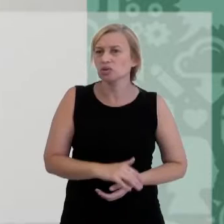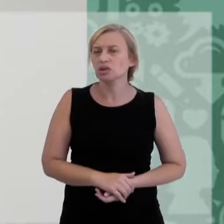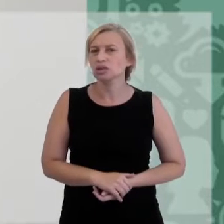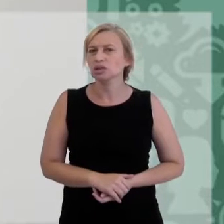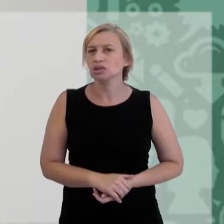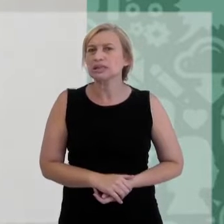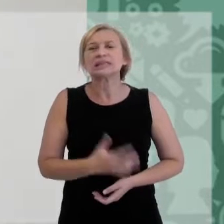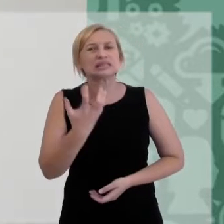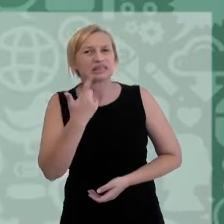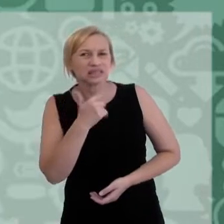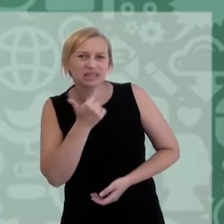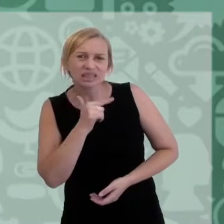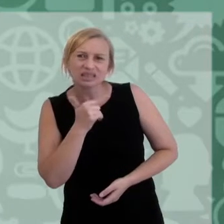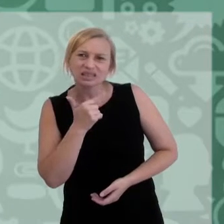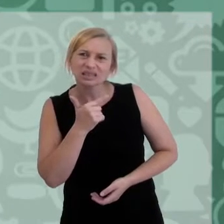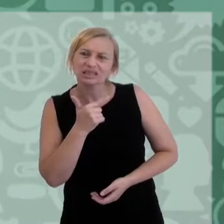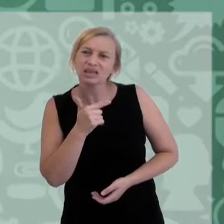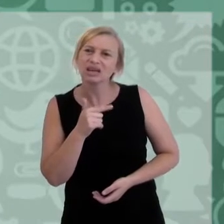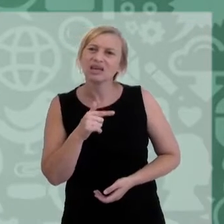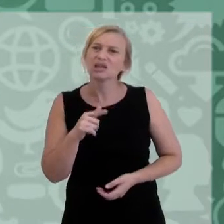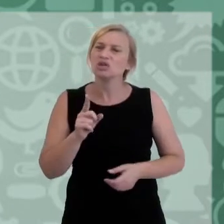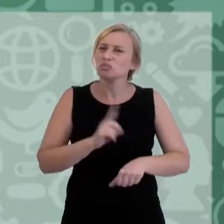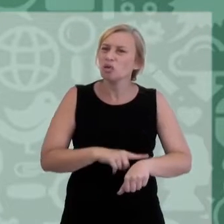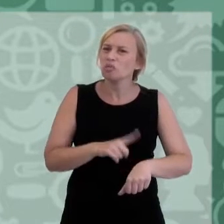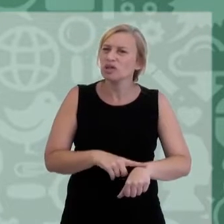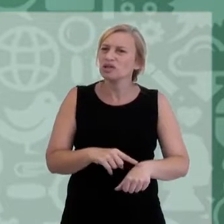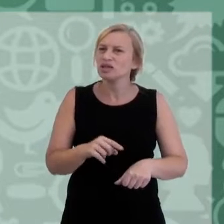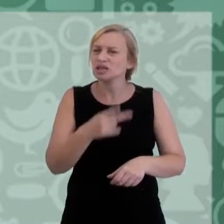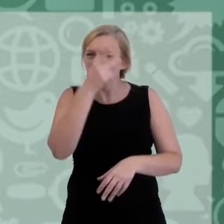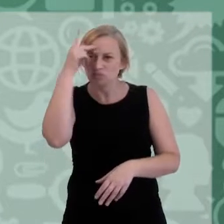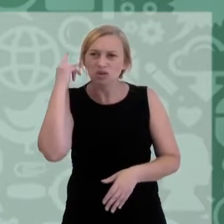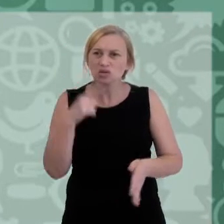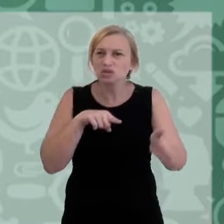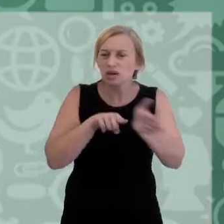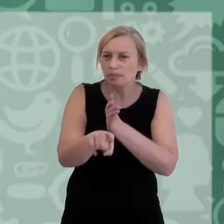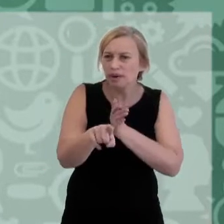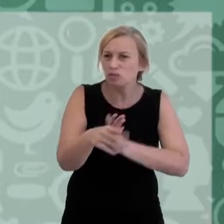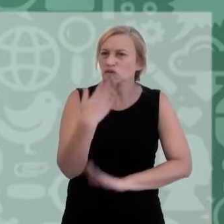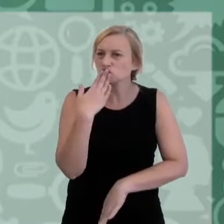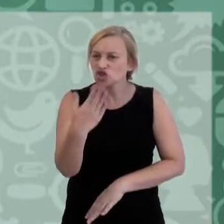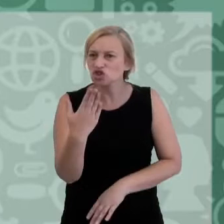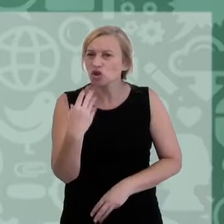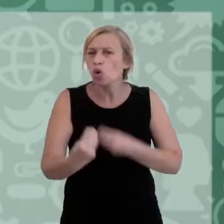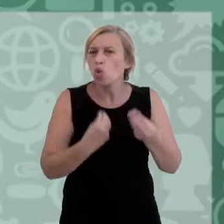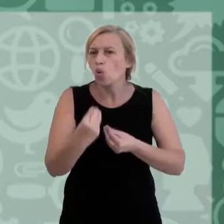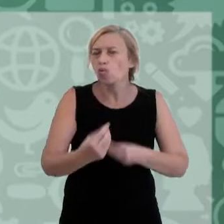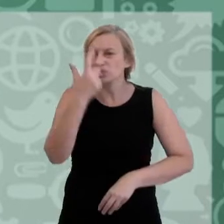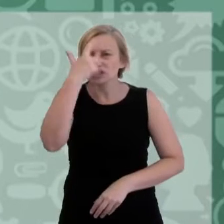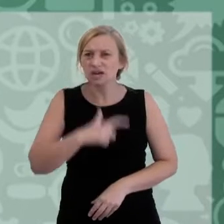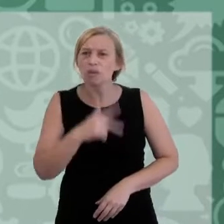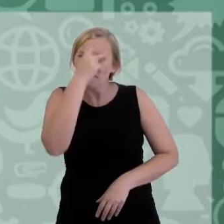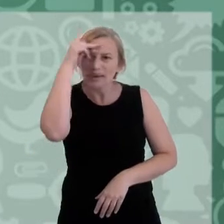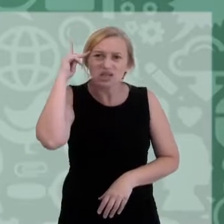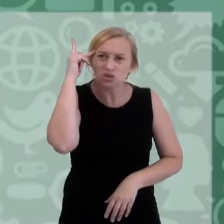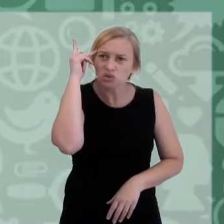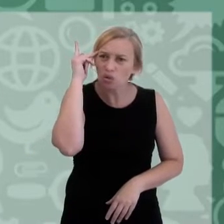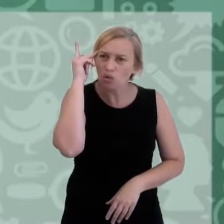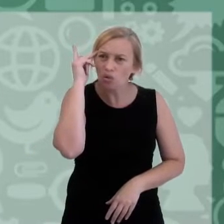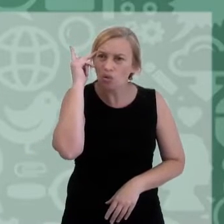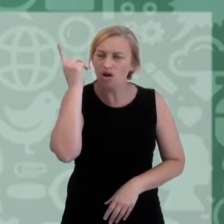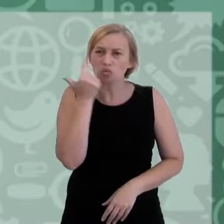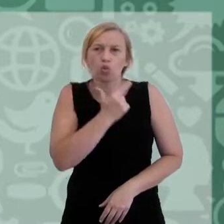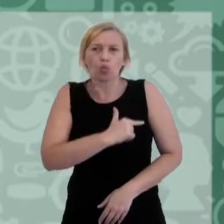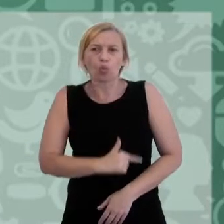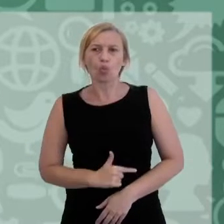pensando. E é engraçado, né, Luísa, porque a partir do momento que as pessoas fazem esse tipo de pergunta, como ser uma pessoa fria,